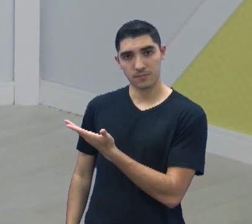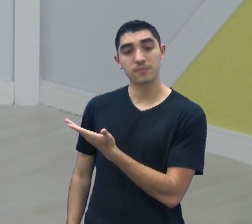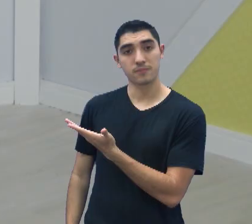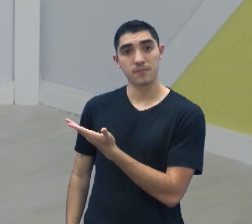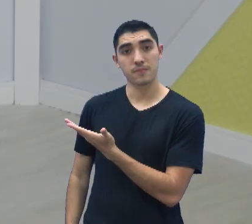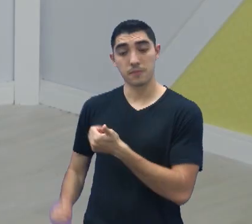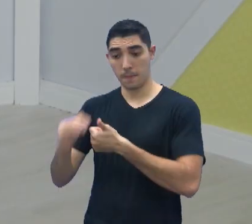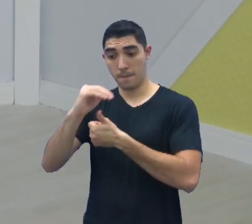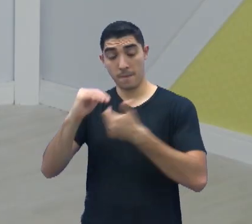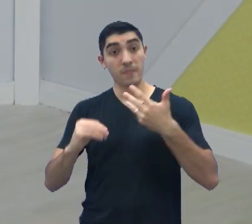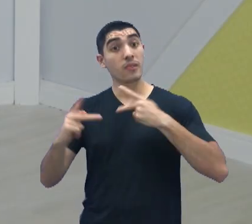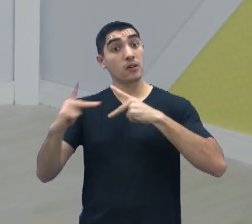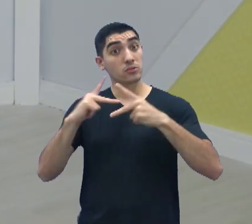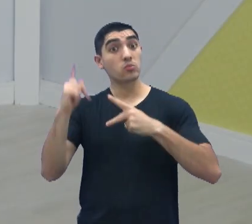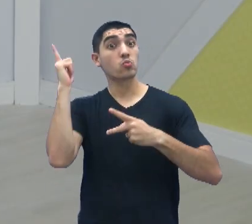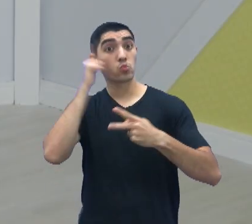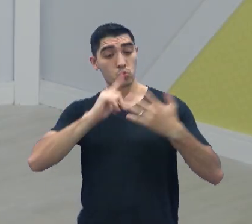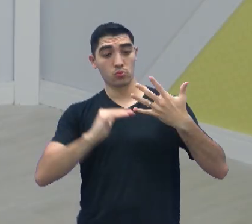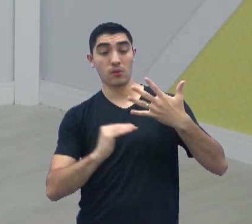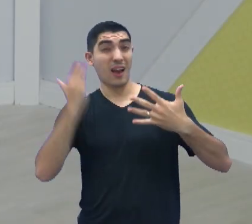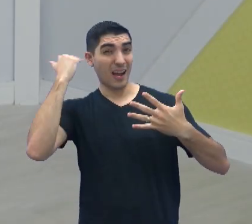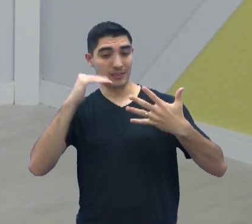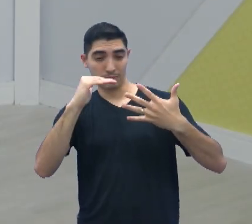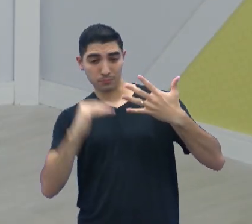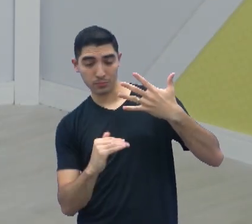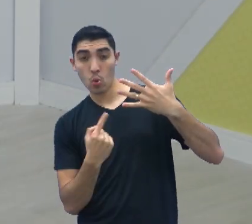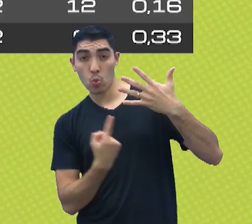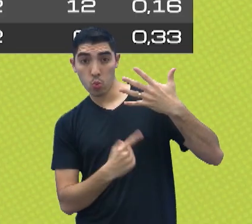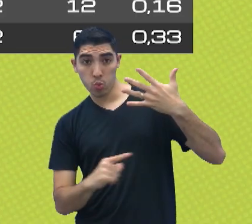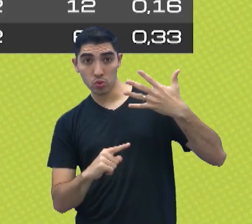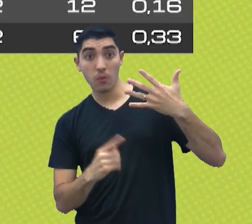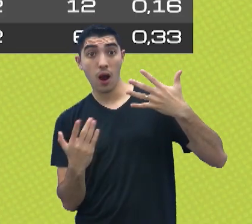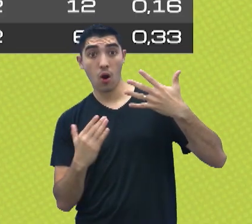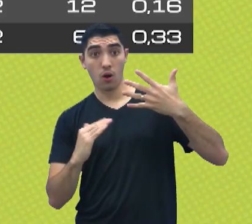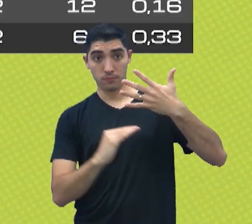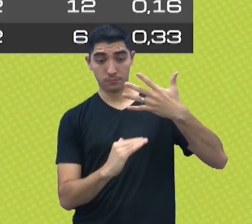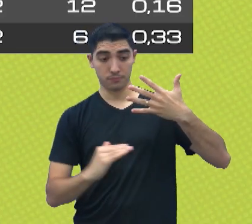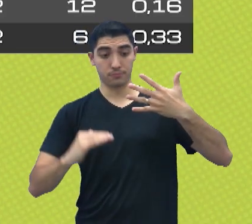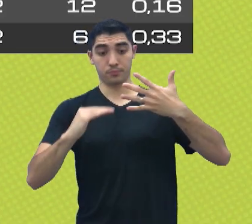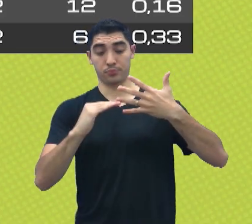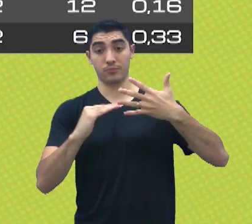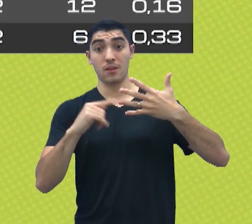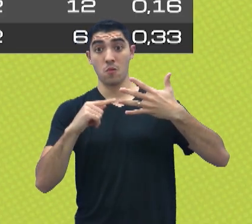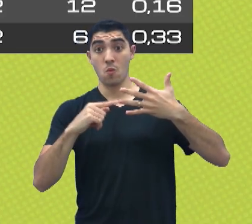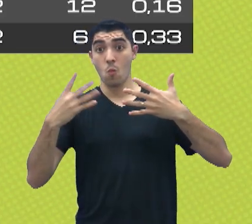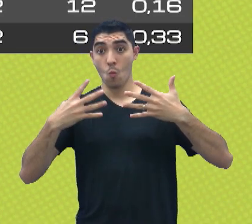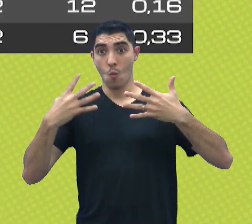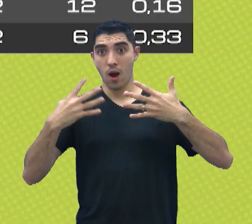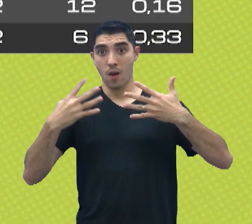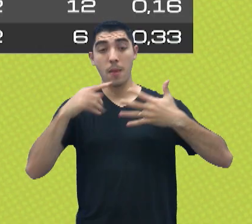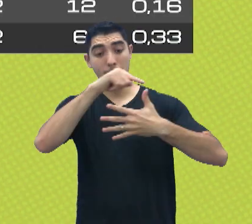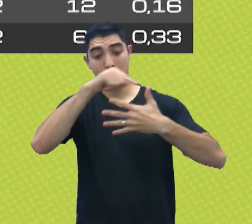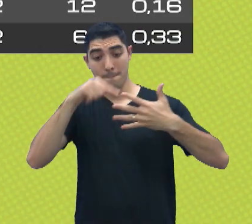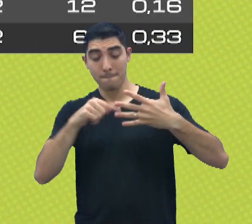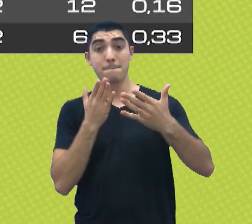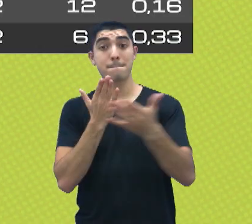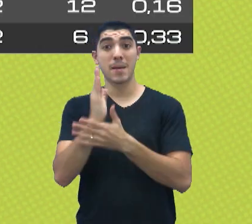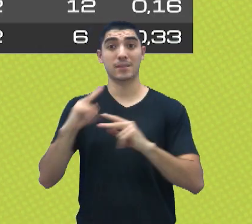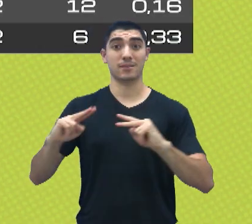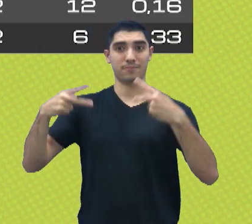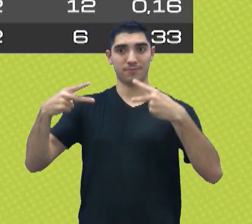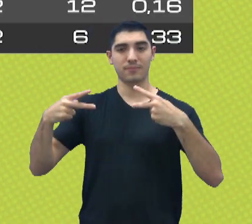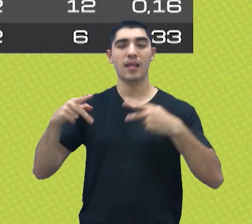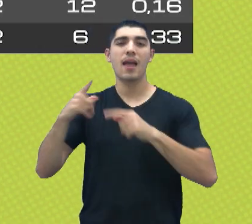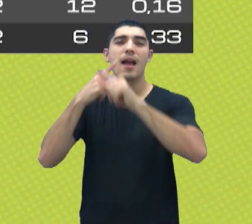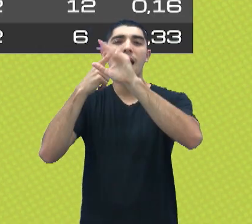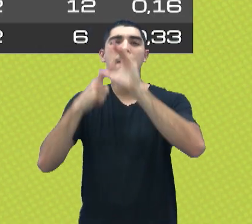o São José subiu na tabela. Estava na lanterna, agora o São José já aparece entre as 4 equipes que avançam para os playoffs. O Campeonato Paulista é